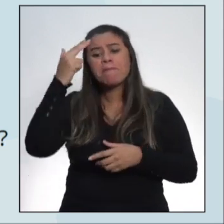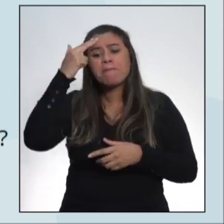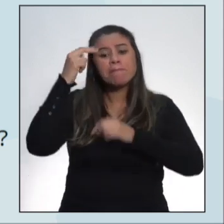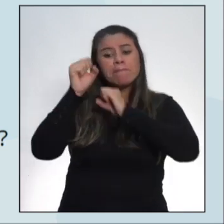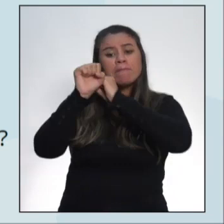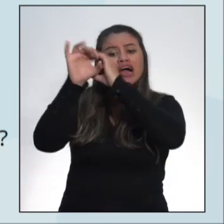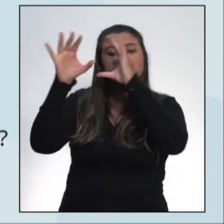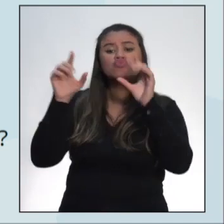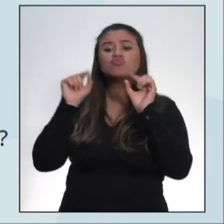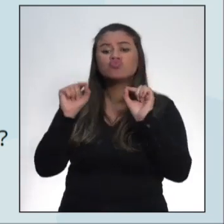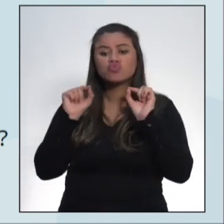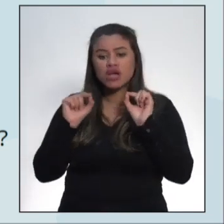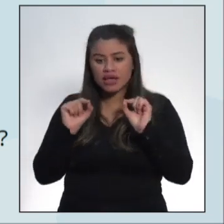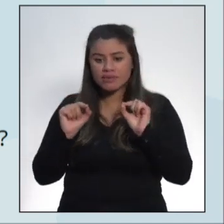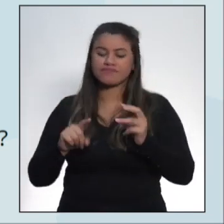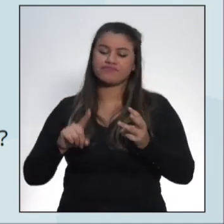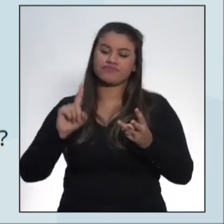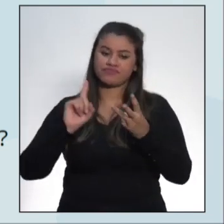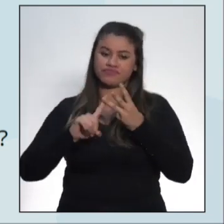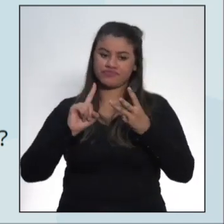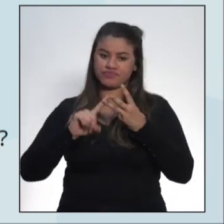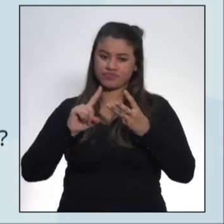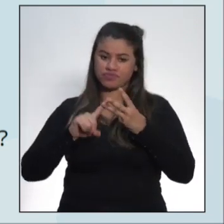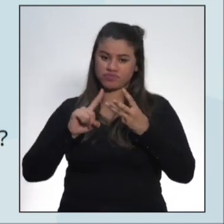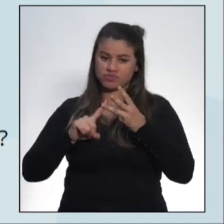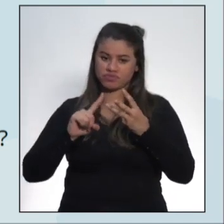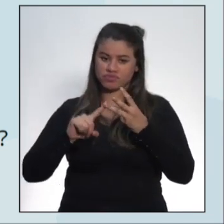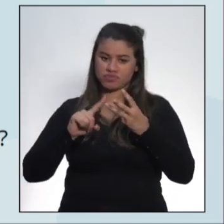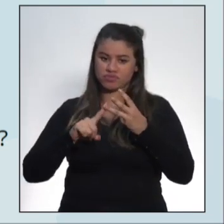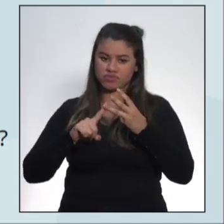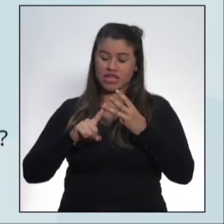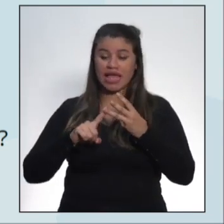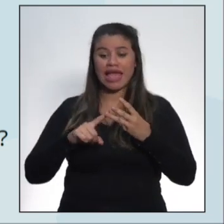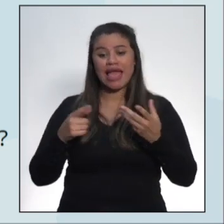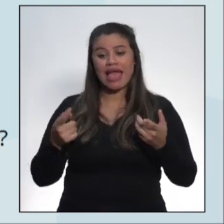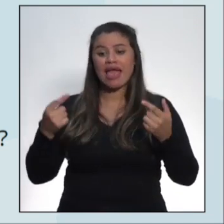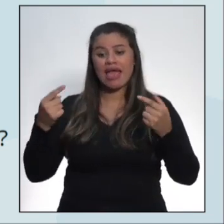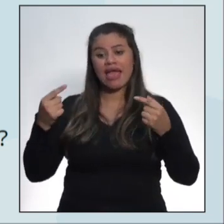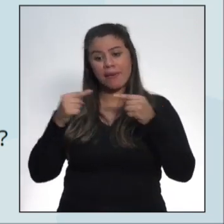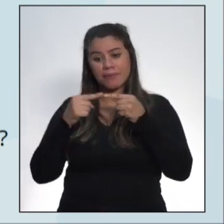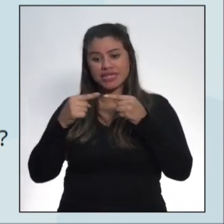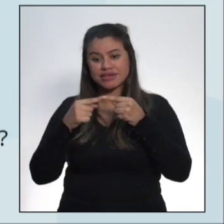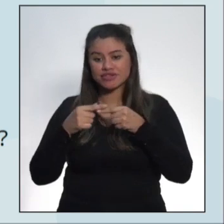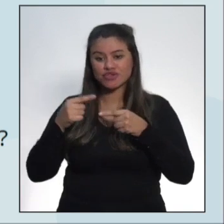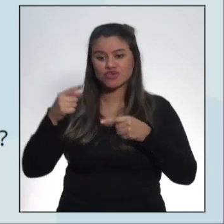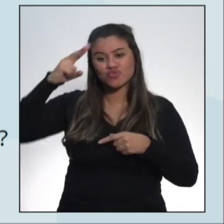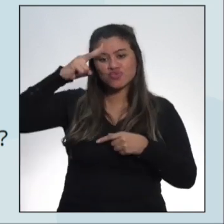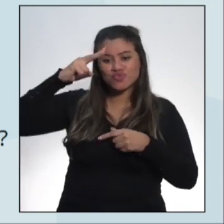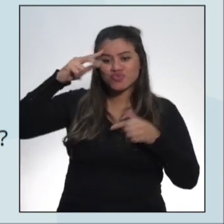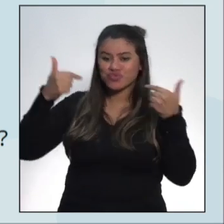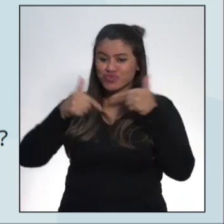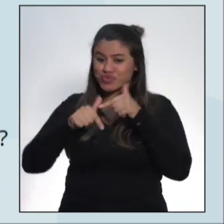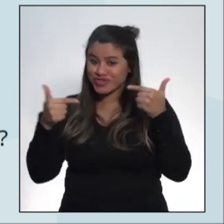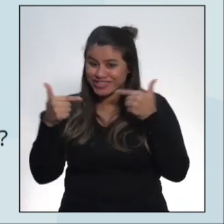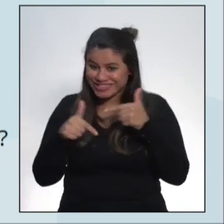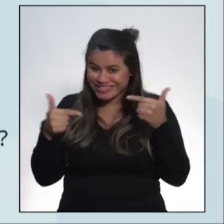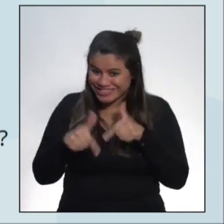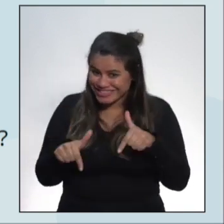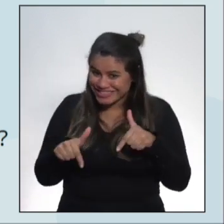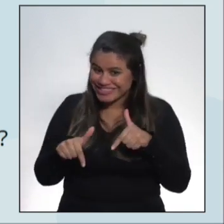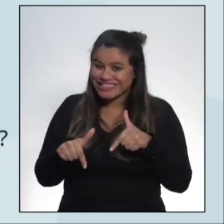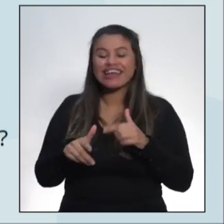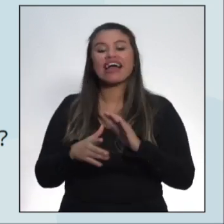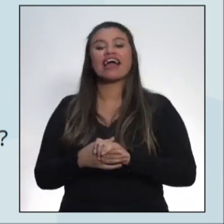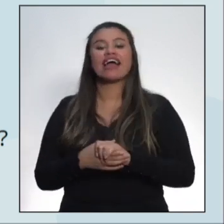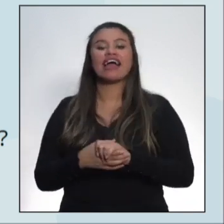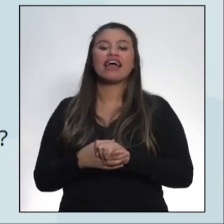Noviço? E pergunta 3. Considerando que se trata de uma comédia de costumes, né? Explicamos agora há pouco no comecinho